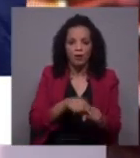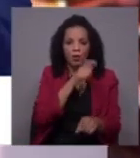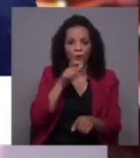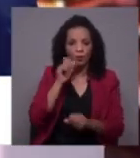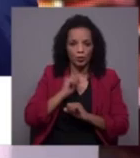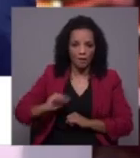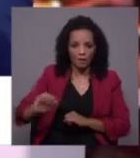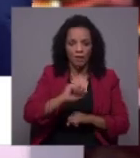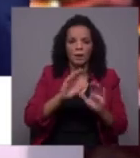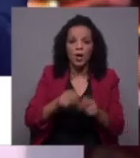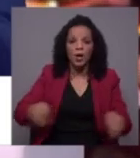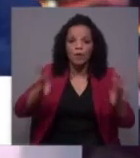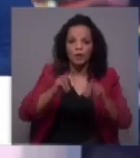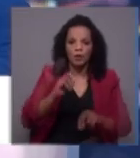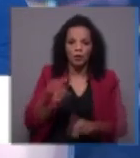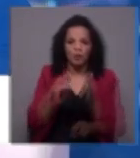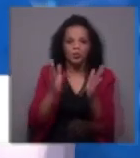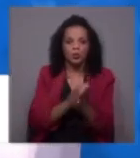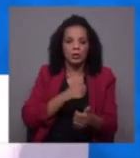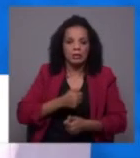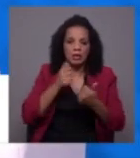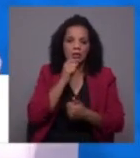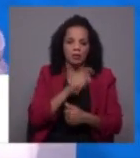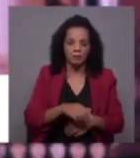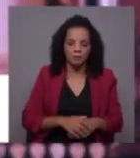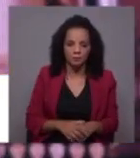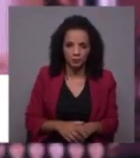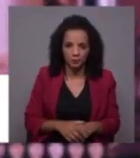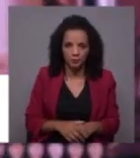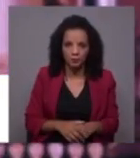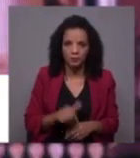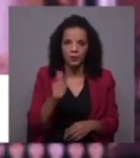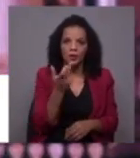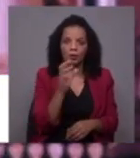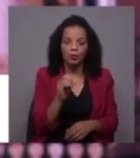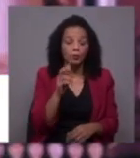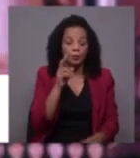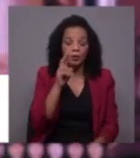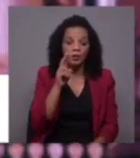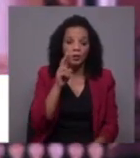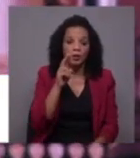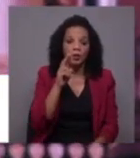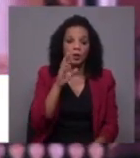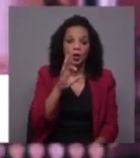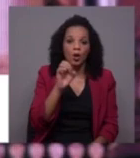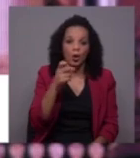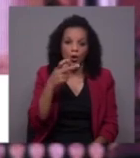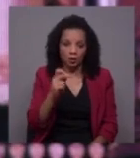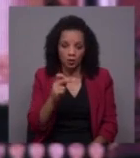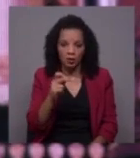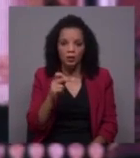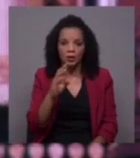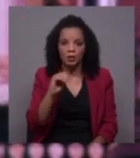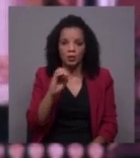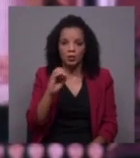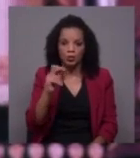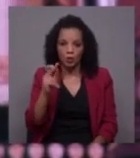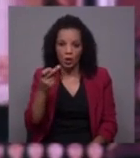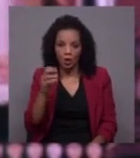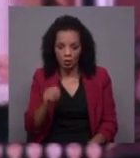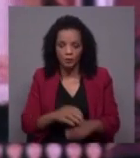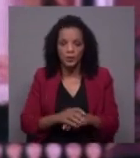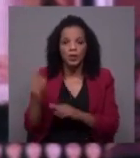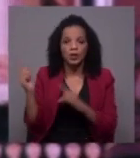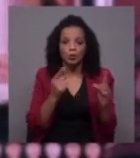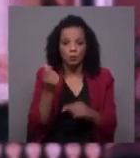Liberal. Agora, a novidade é a Iniciativa Liberal. Bruno Horta Soares, Bruno Horta Soares, o transporte deve ser